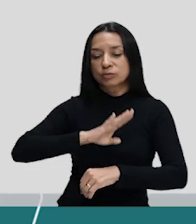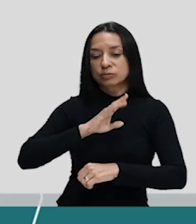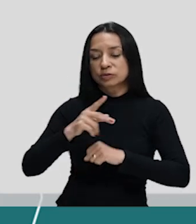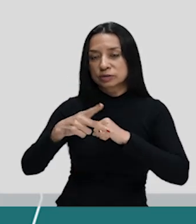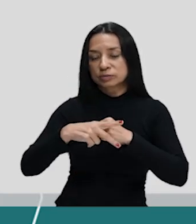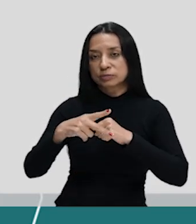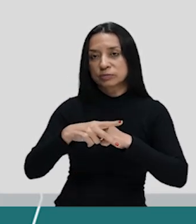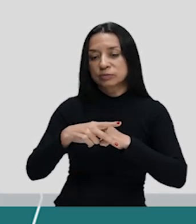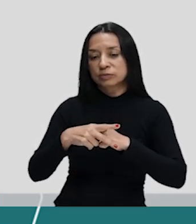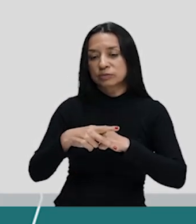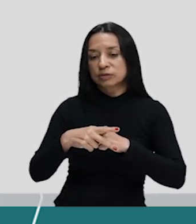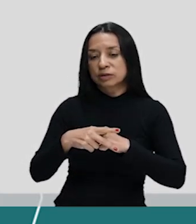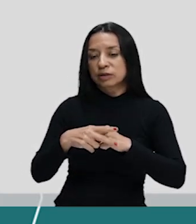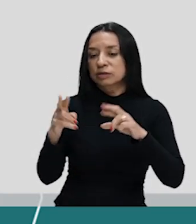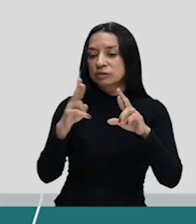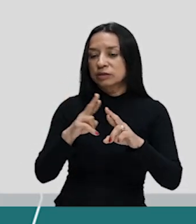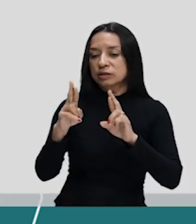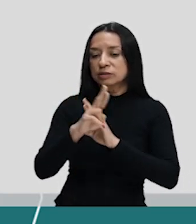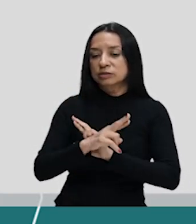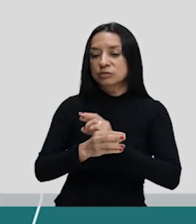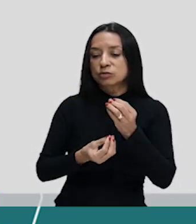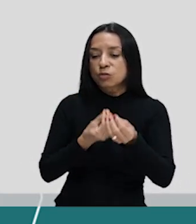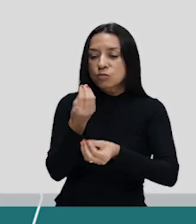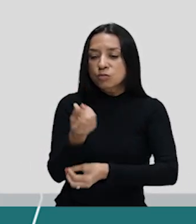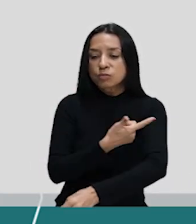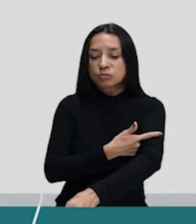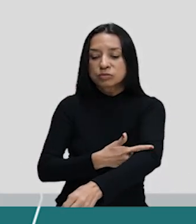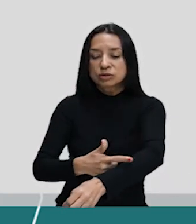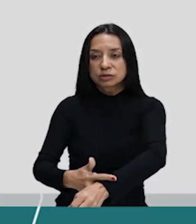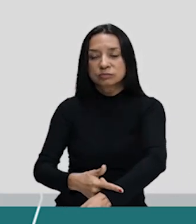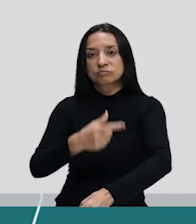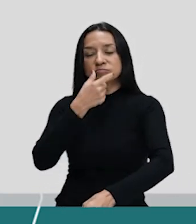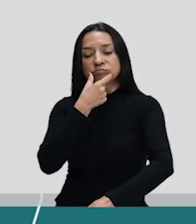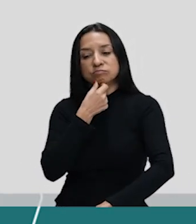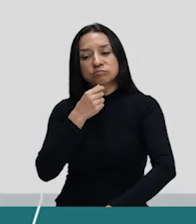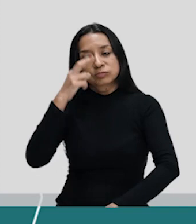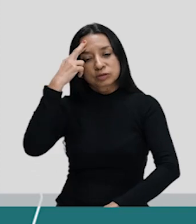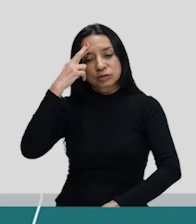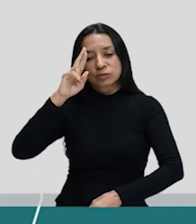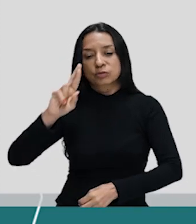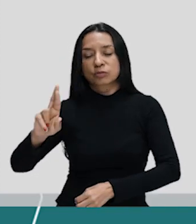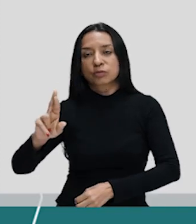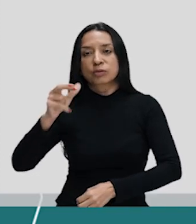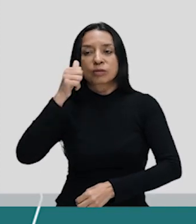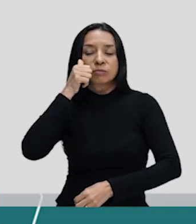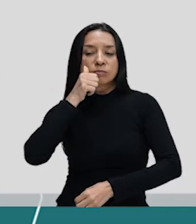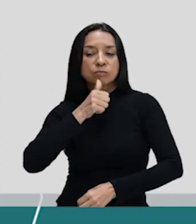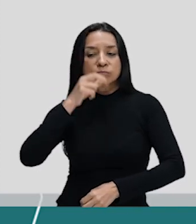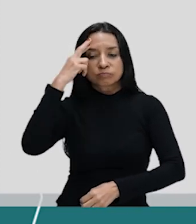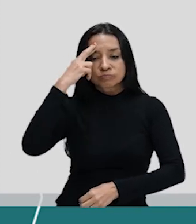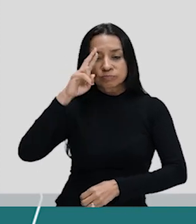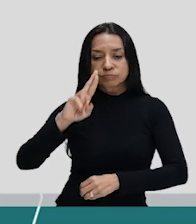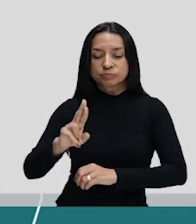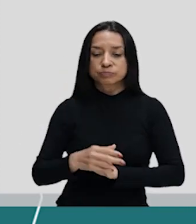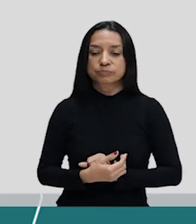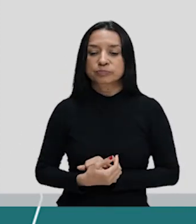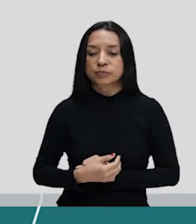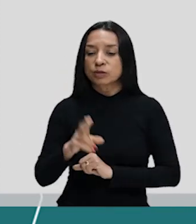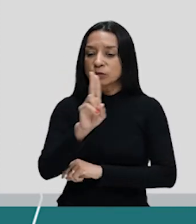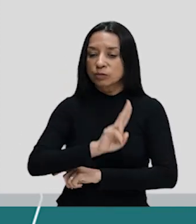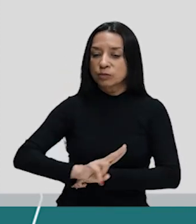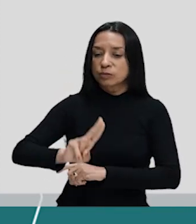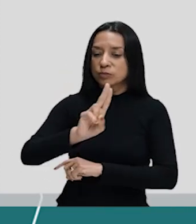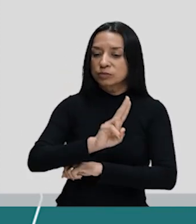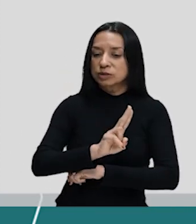pronomes equivalem às formas de tratamento senhor, senhores, senhora, senhoras, sendo